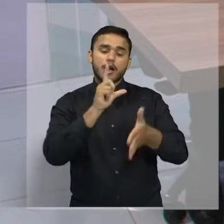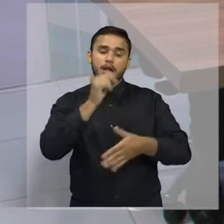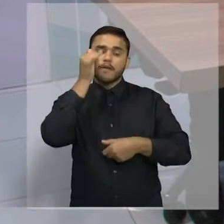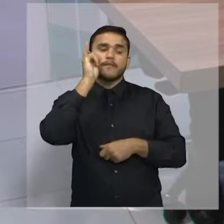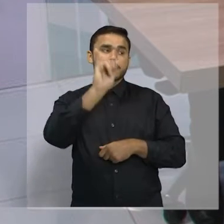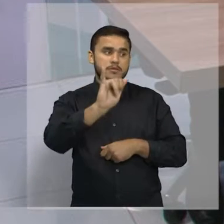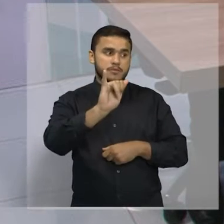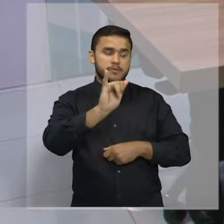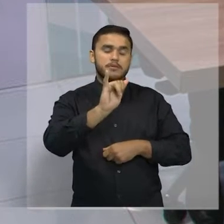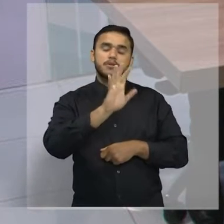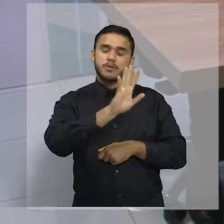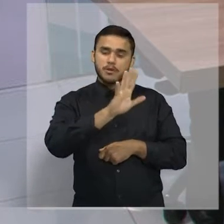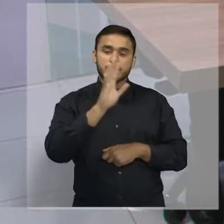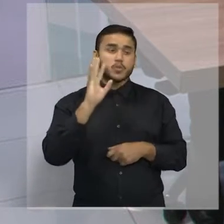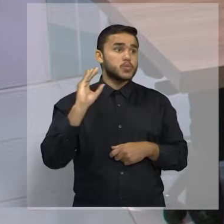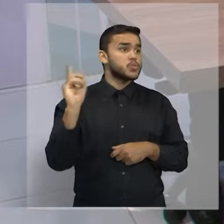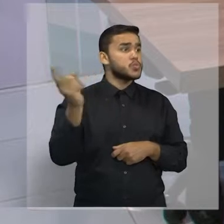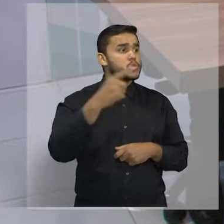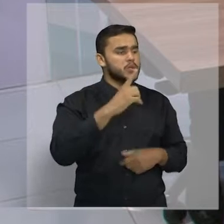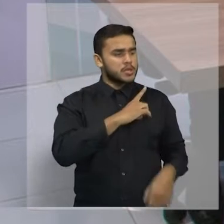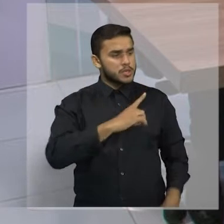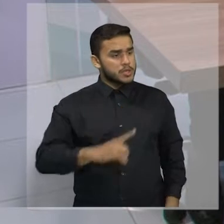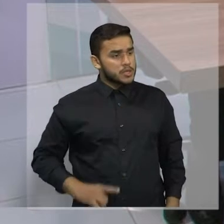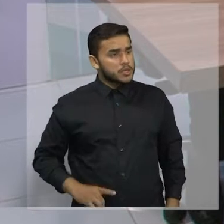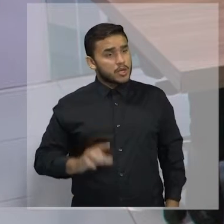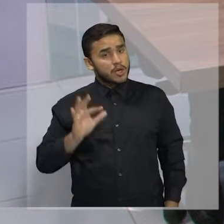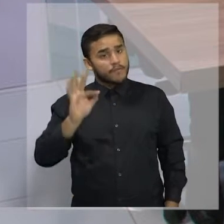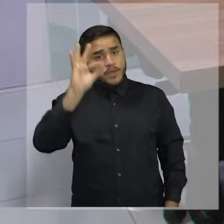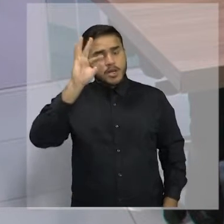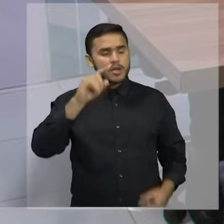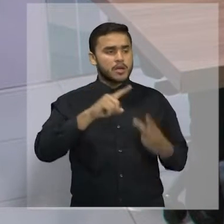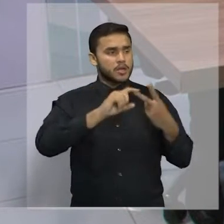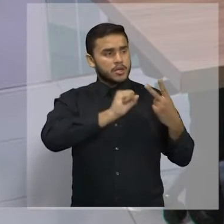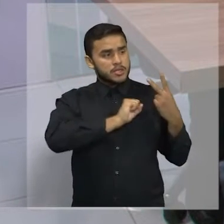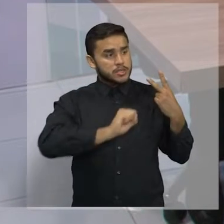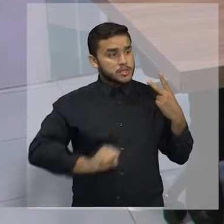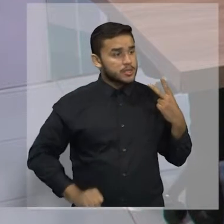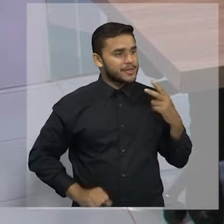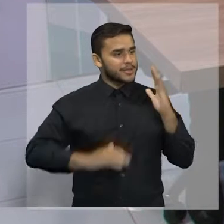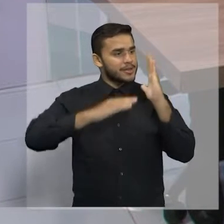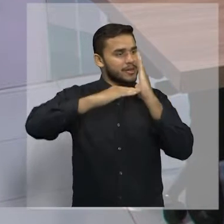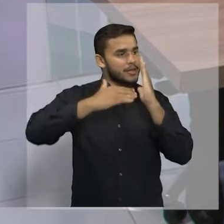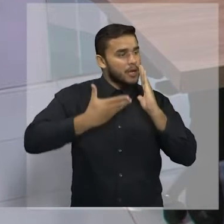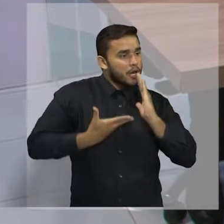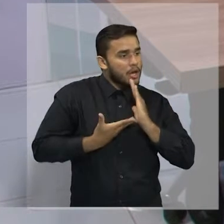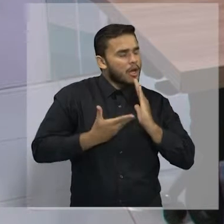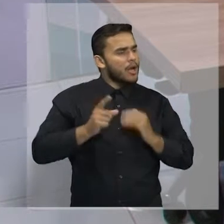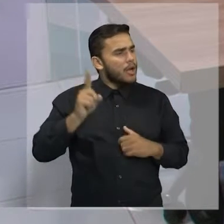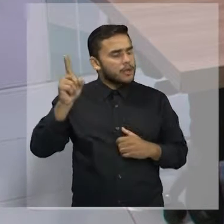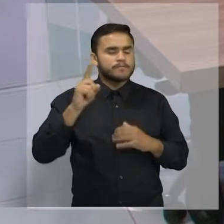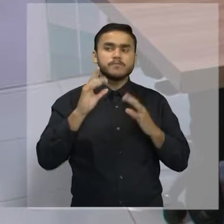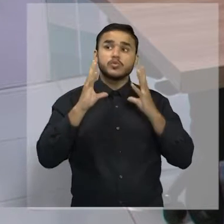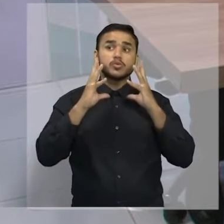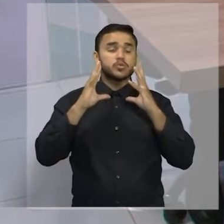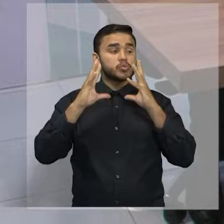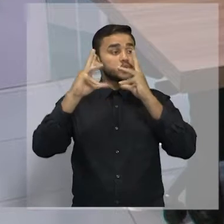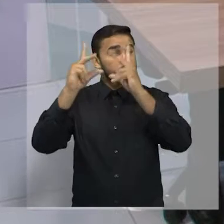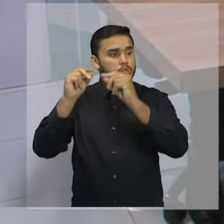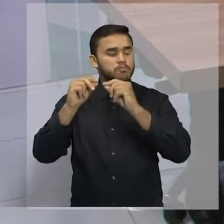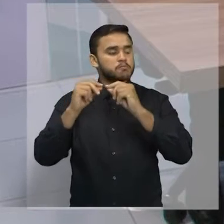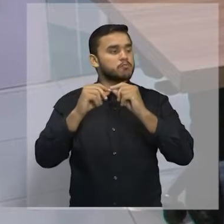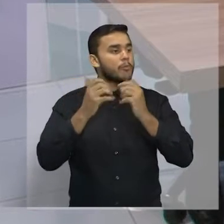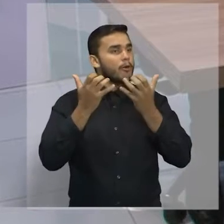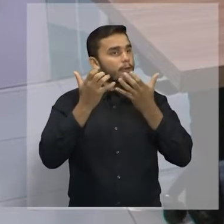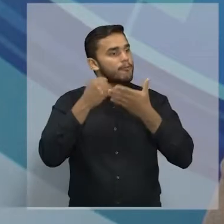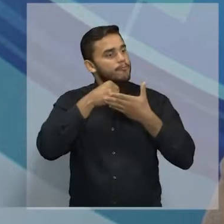ajudar os nossos parlamentares que estão lá na Câmara Federal, no Senado, porque diversas pautas nacionais